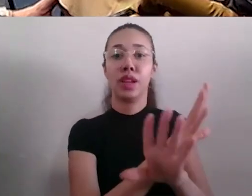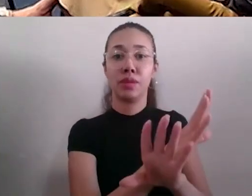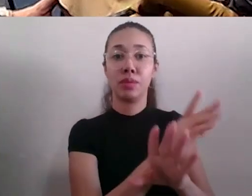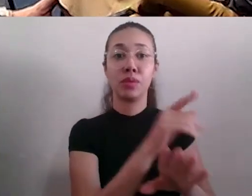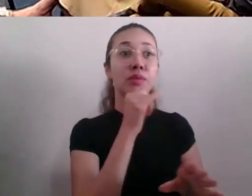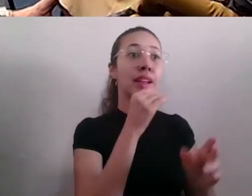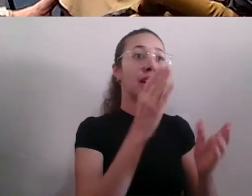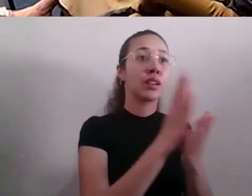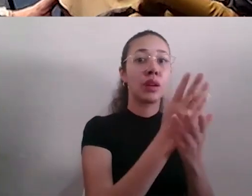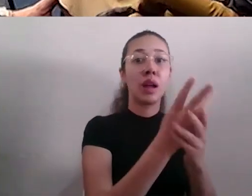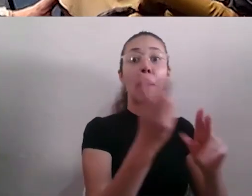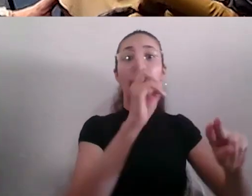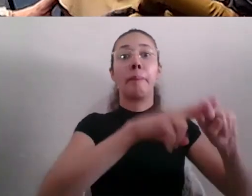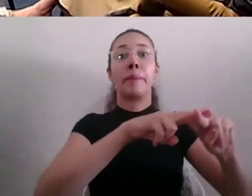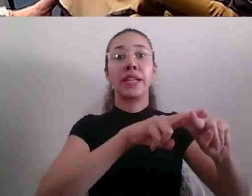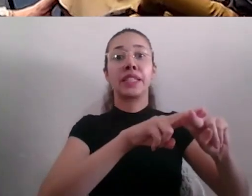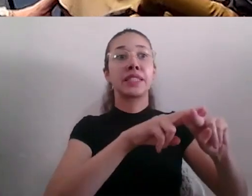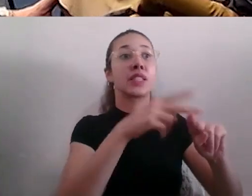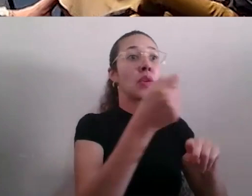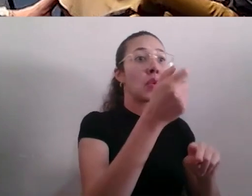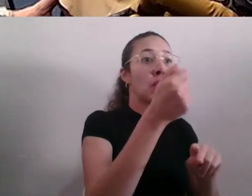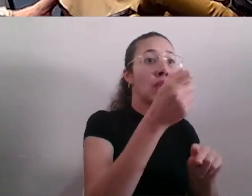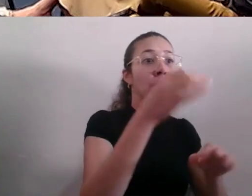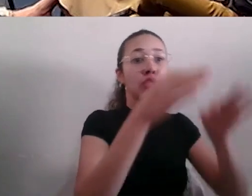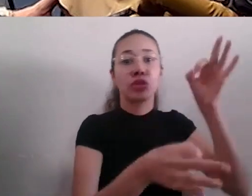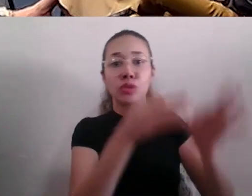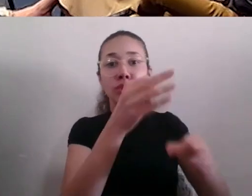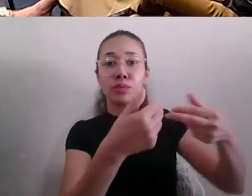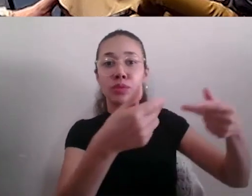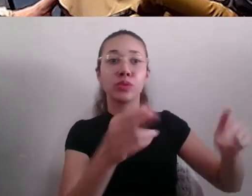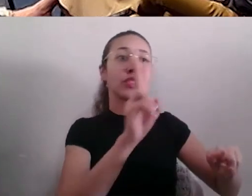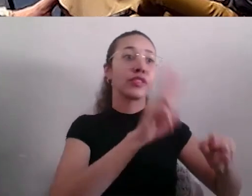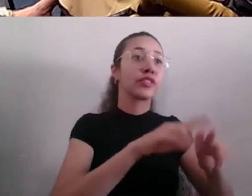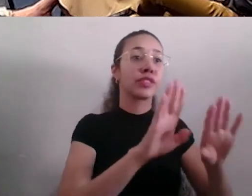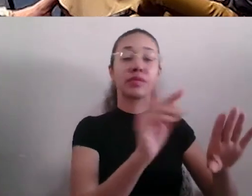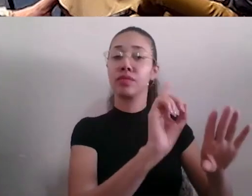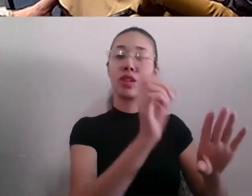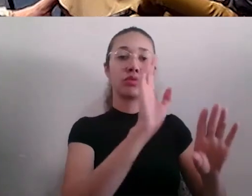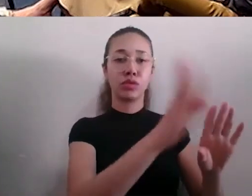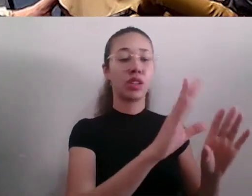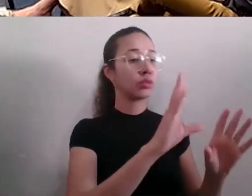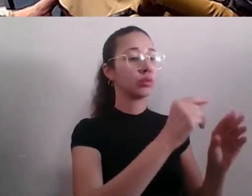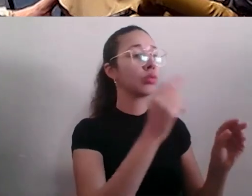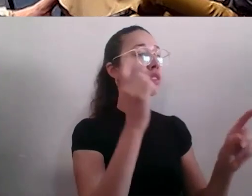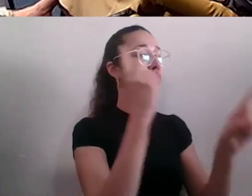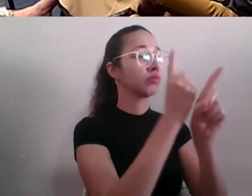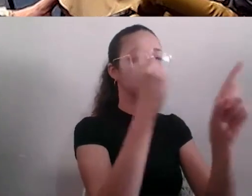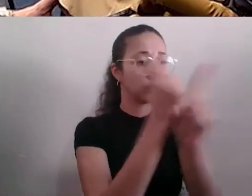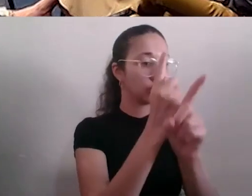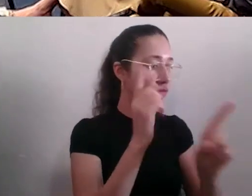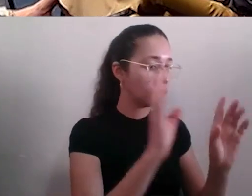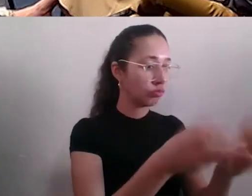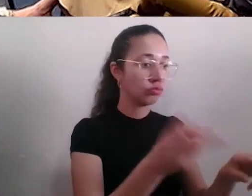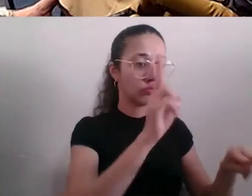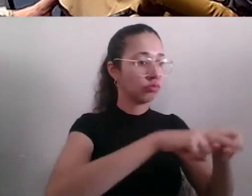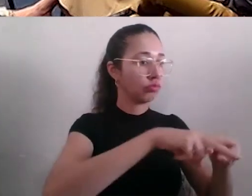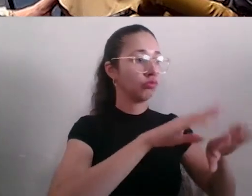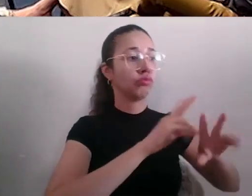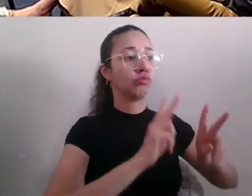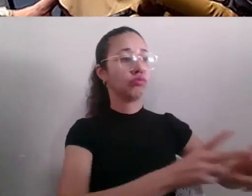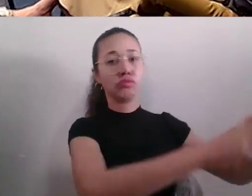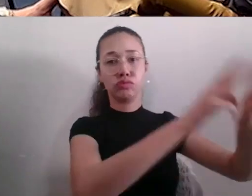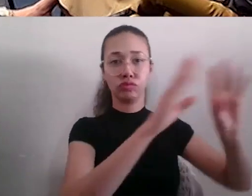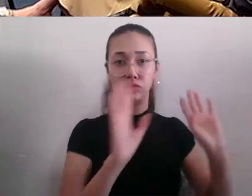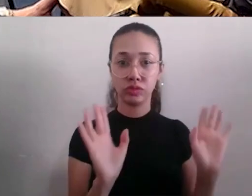prisão que fosse sair ou ficar. Então, facilita um pouco porque a questão está resolvida, não tem muito uma